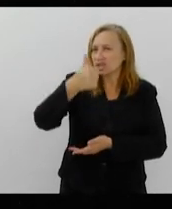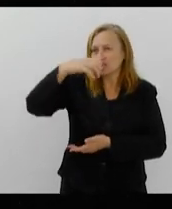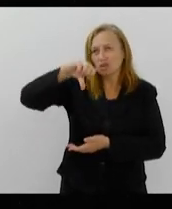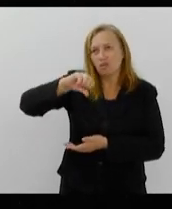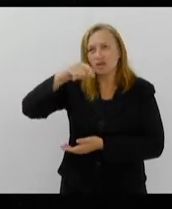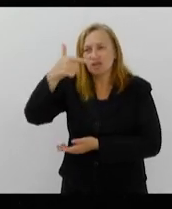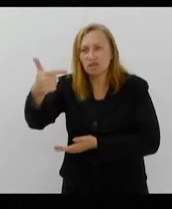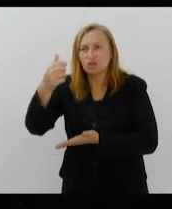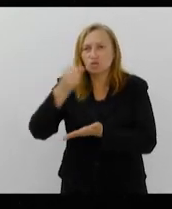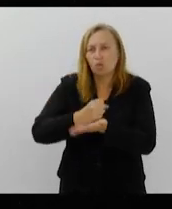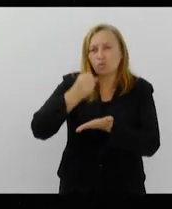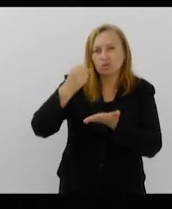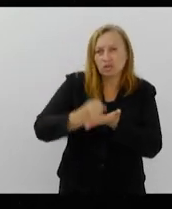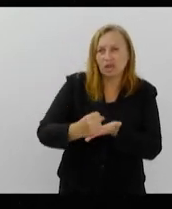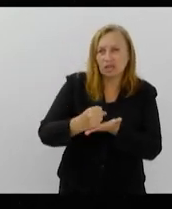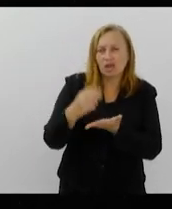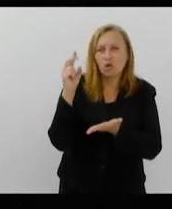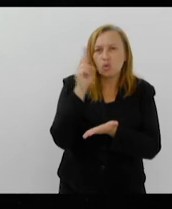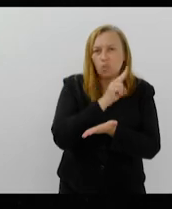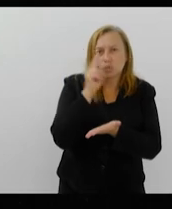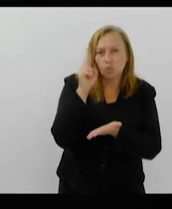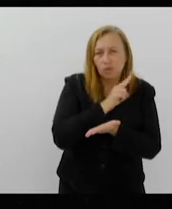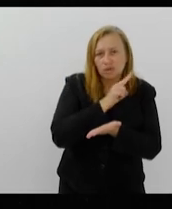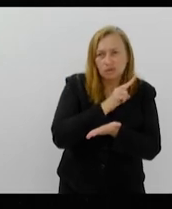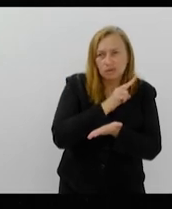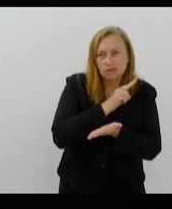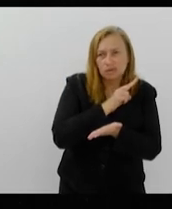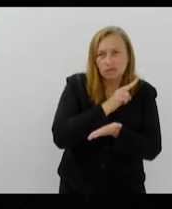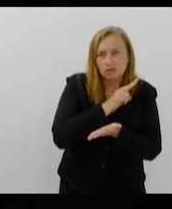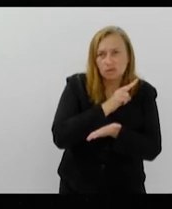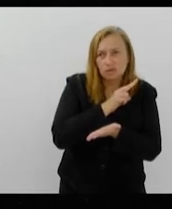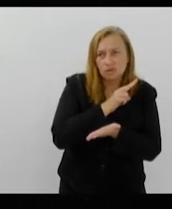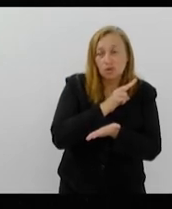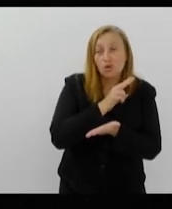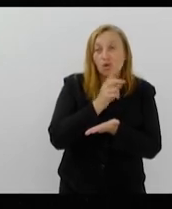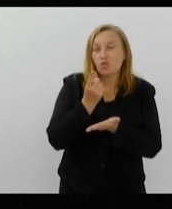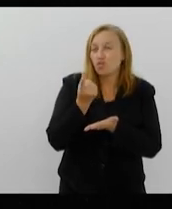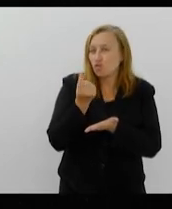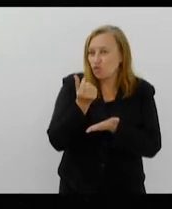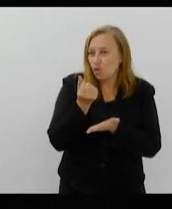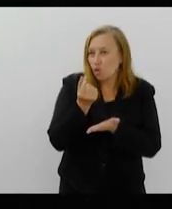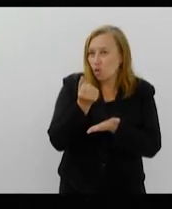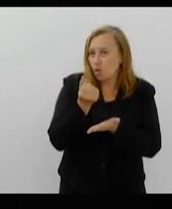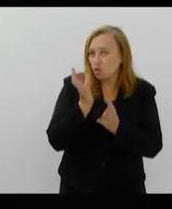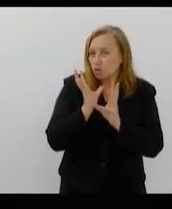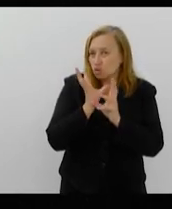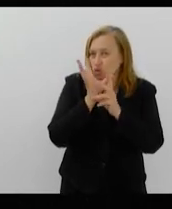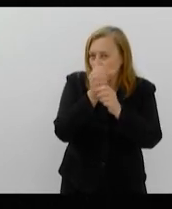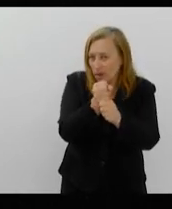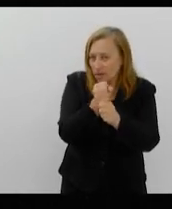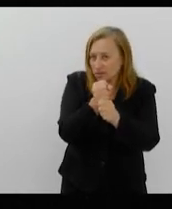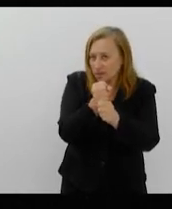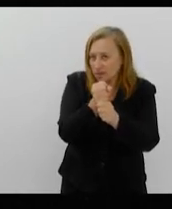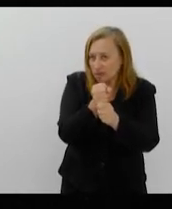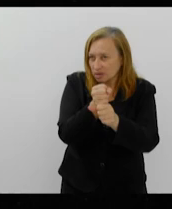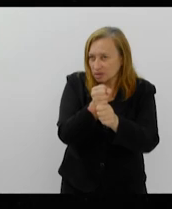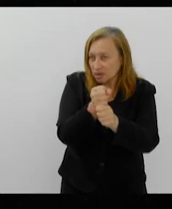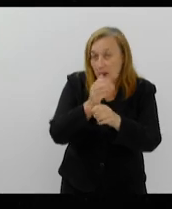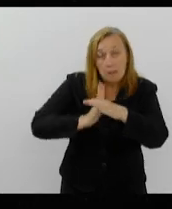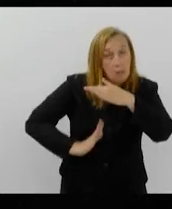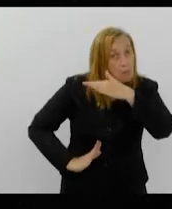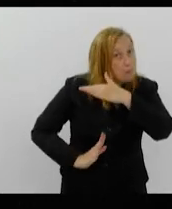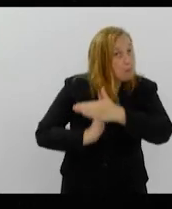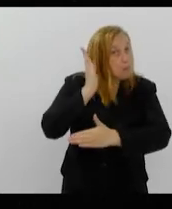292 contratos emergenciais, com valores que, somados,